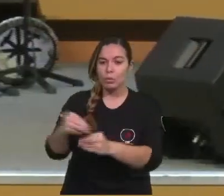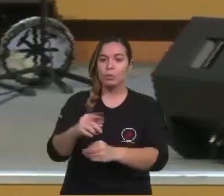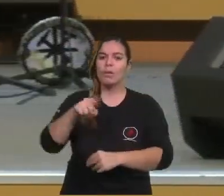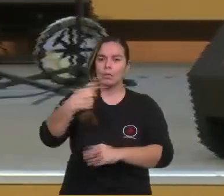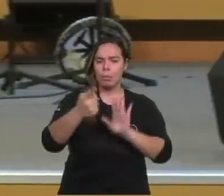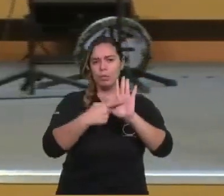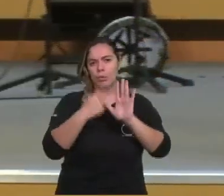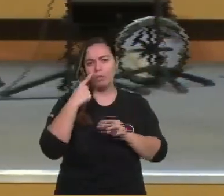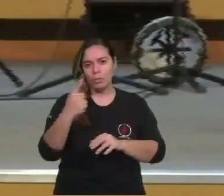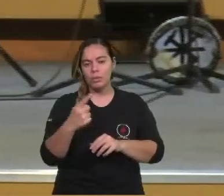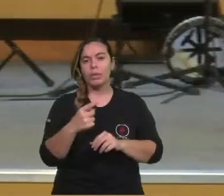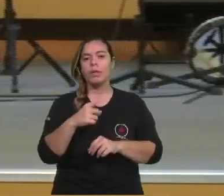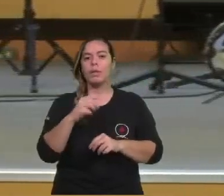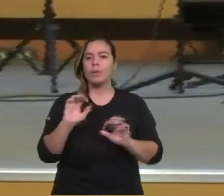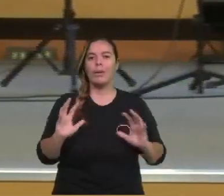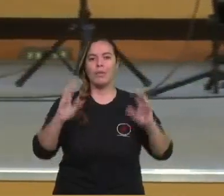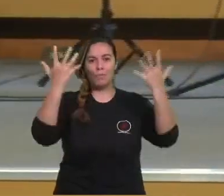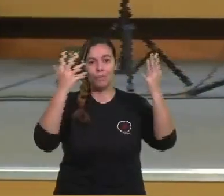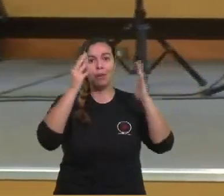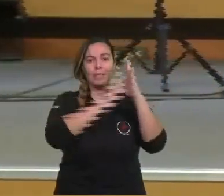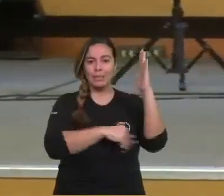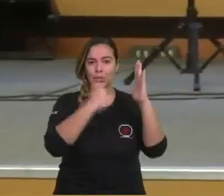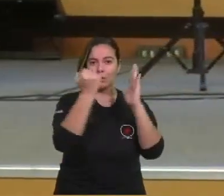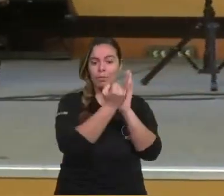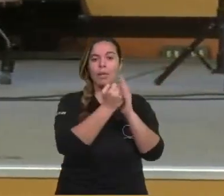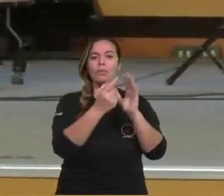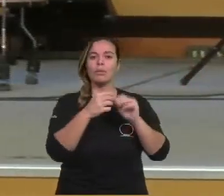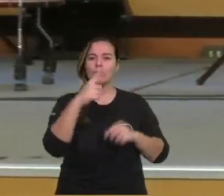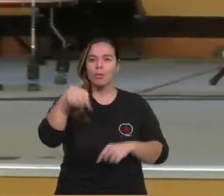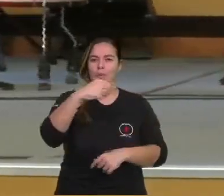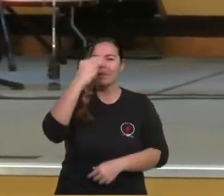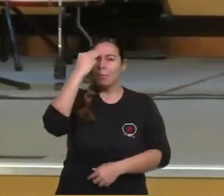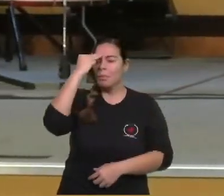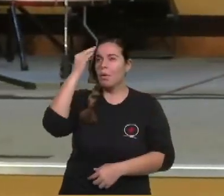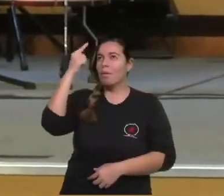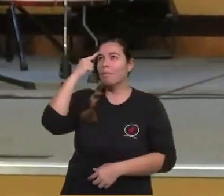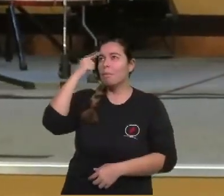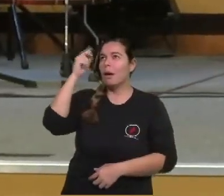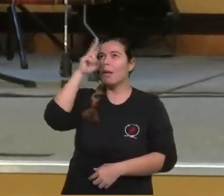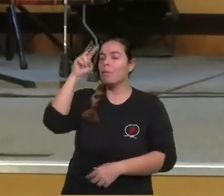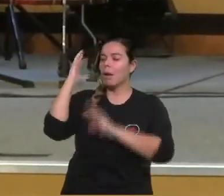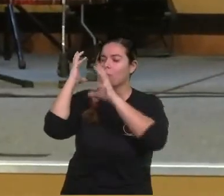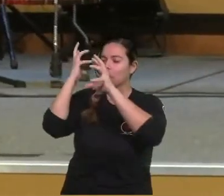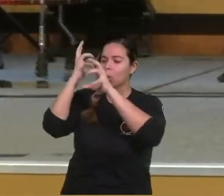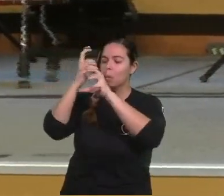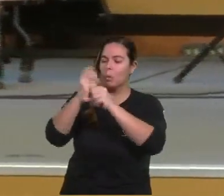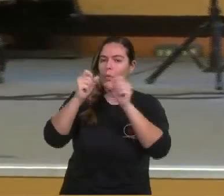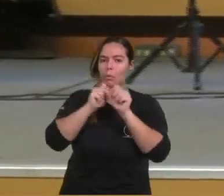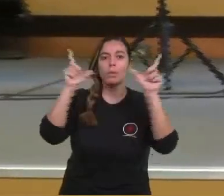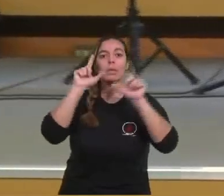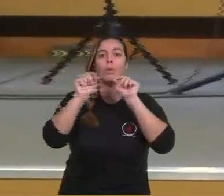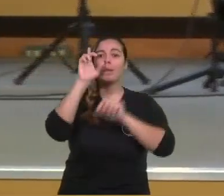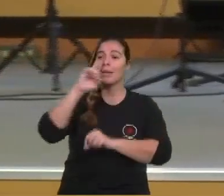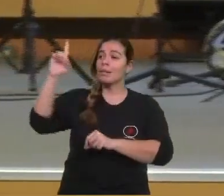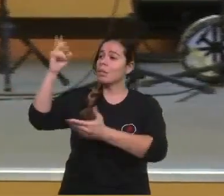eu vou mostrar isso para vocês numa festa de Páscoa, para mexer na memória, para lembrar o povo que Deus está onde sempre esteve,